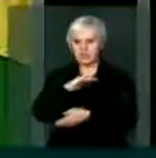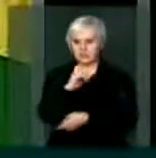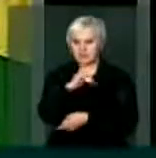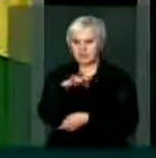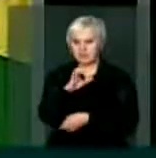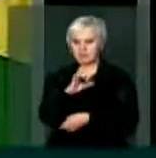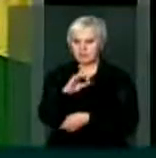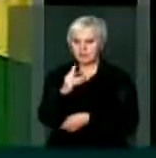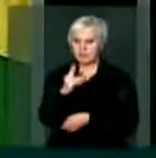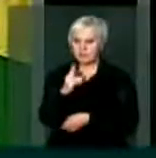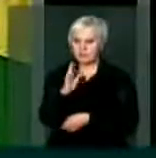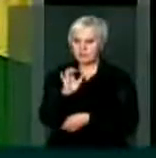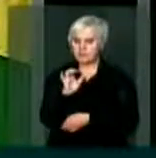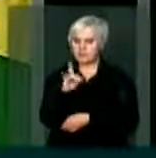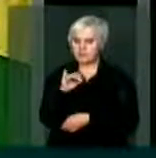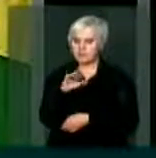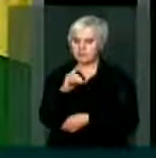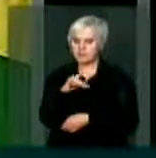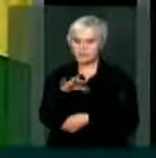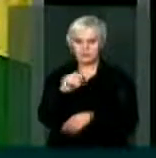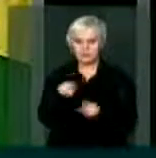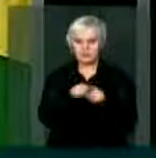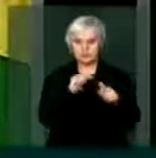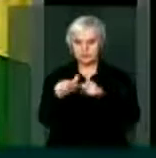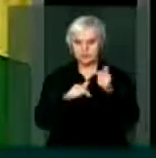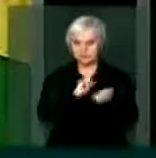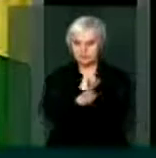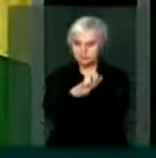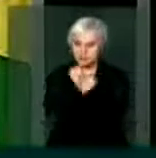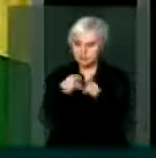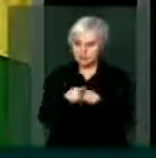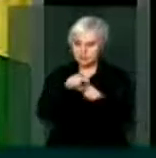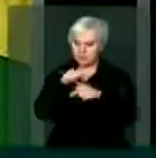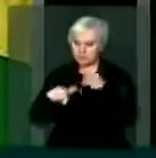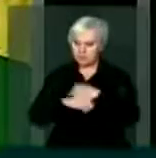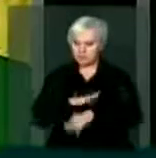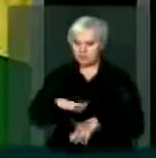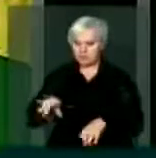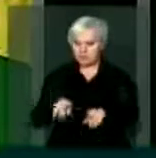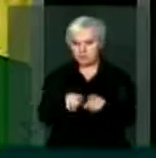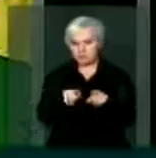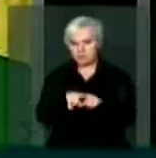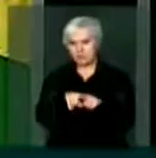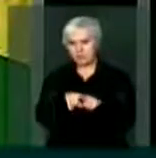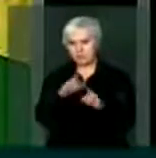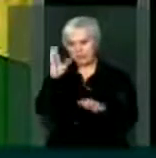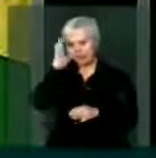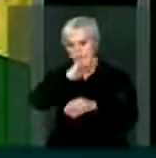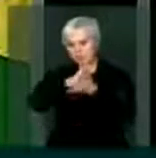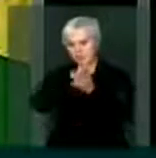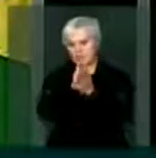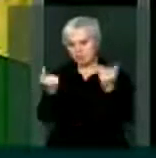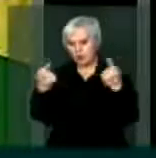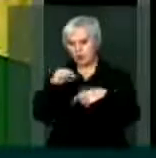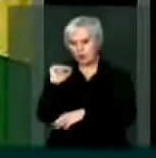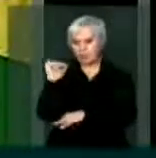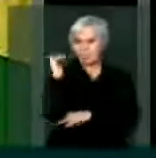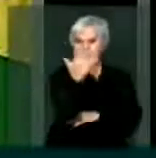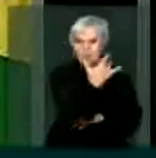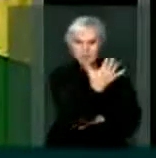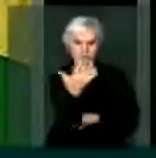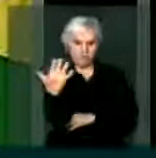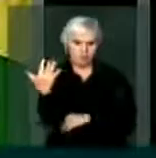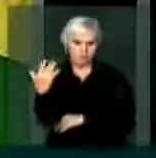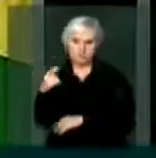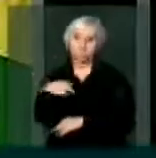exploração sexual de menores e trabalho escravo, e também crimes contra o meio ambiente. Não